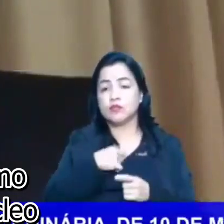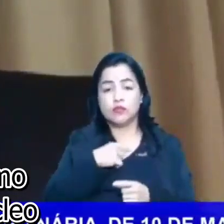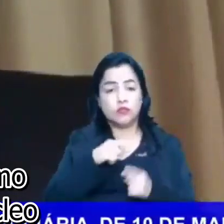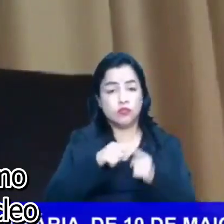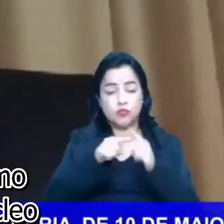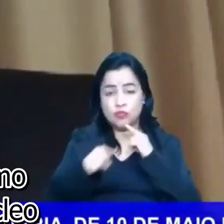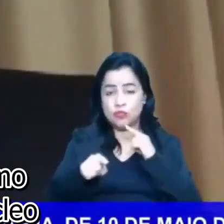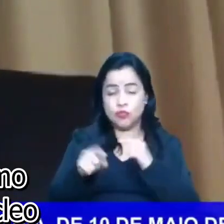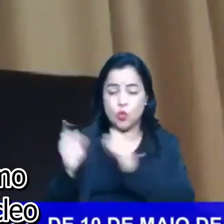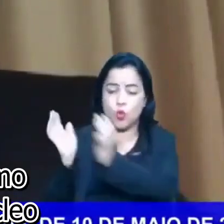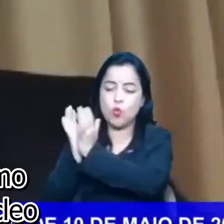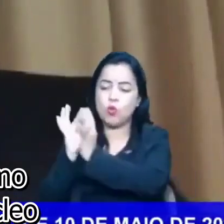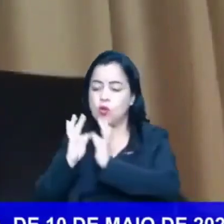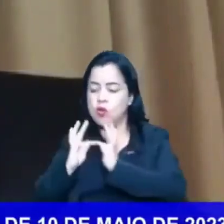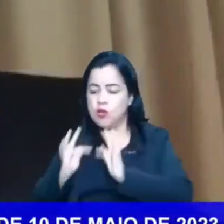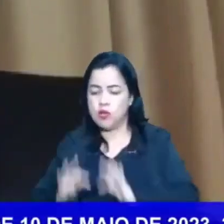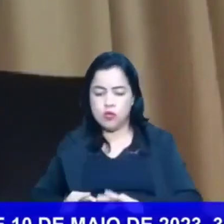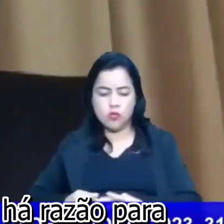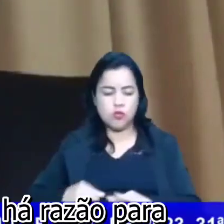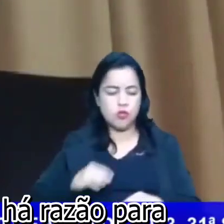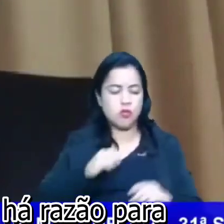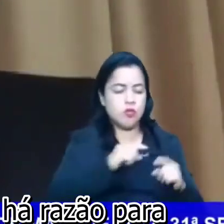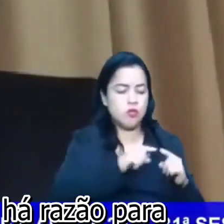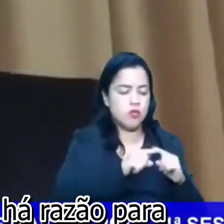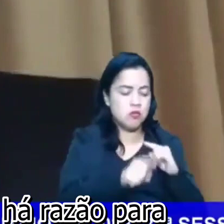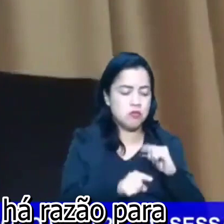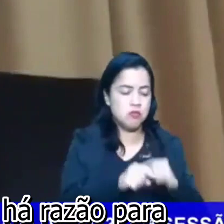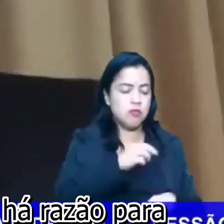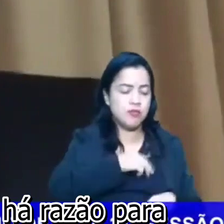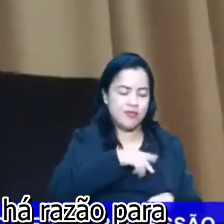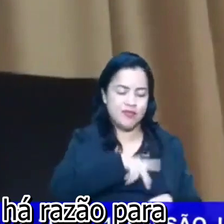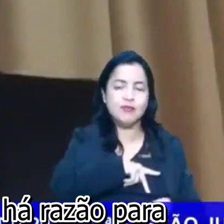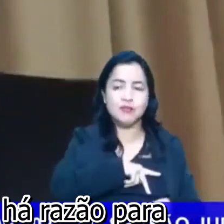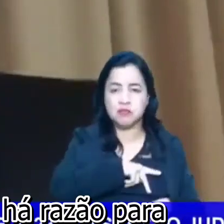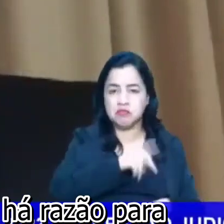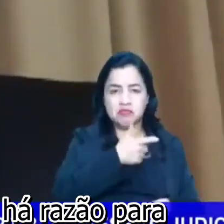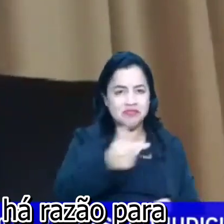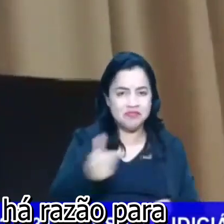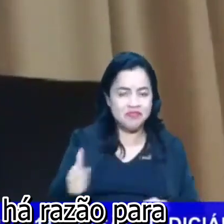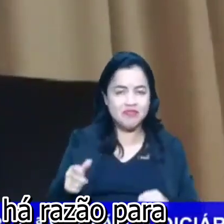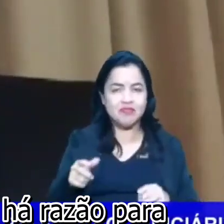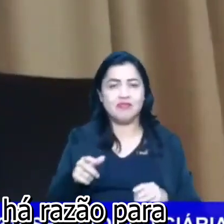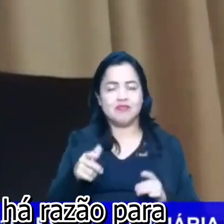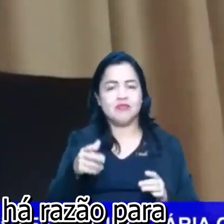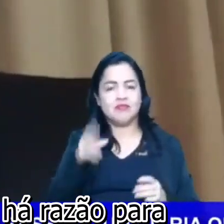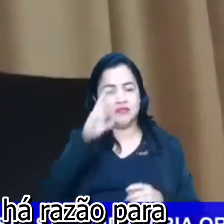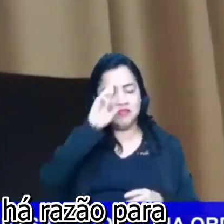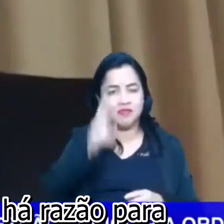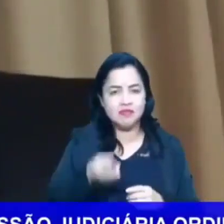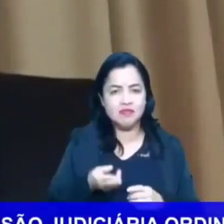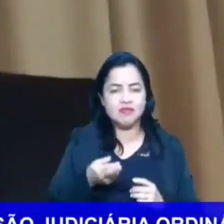divergência entre o núcleo técnico e o próprio Ministério Público Eleitoral, não há razão para